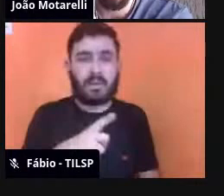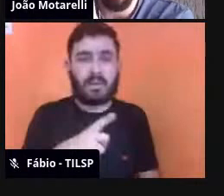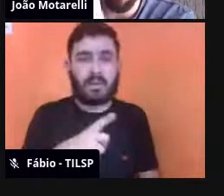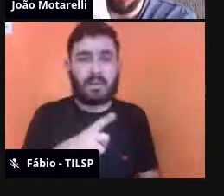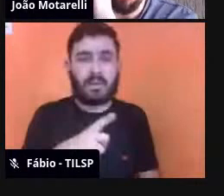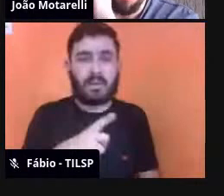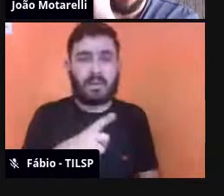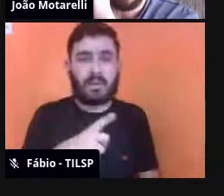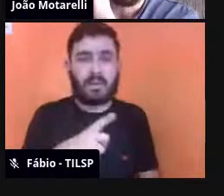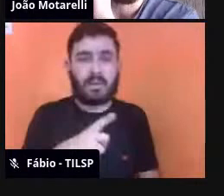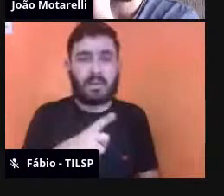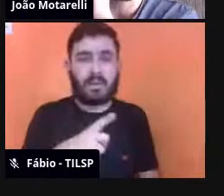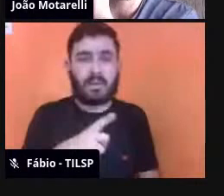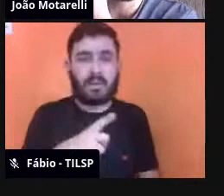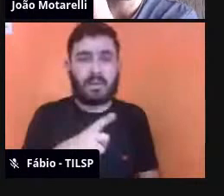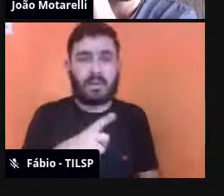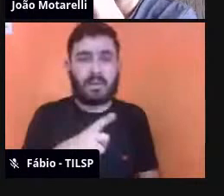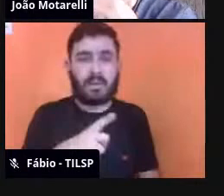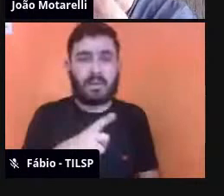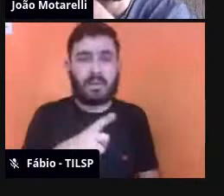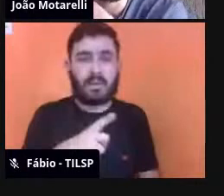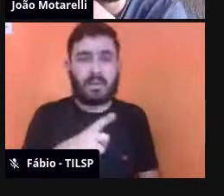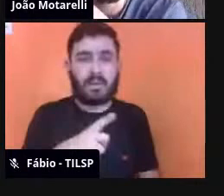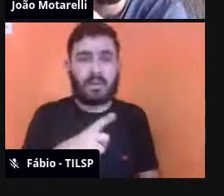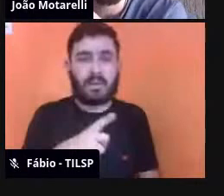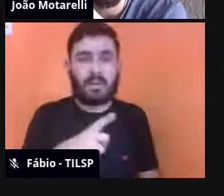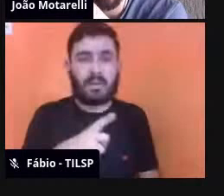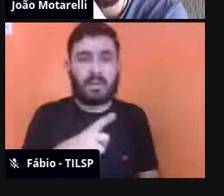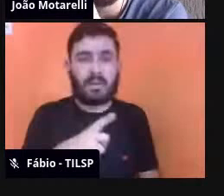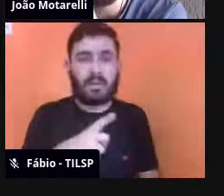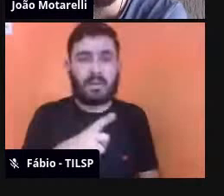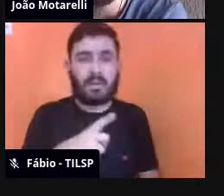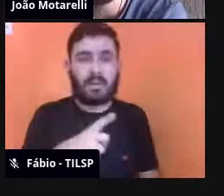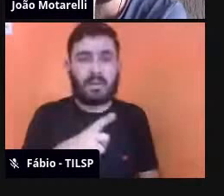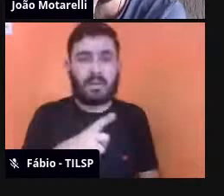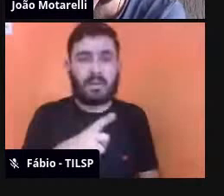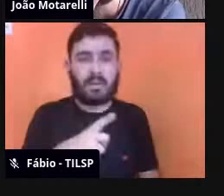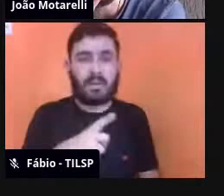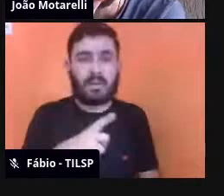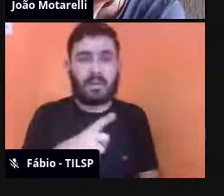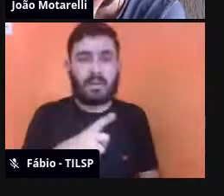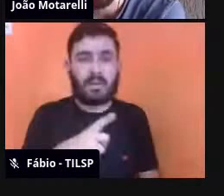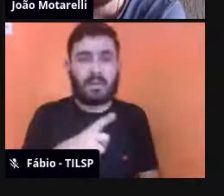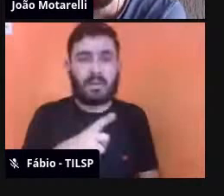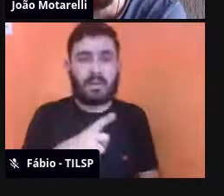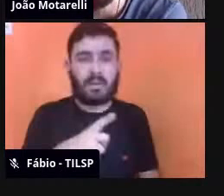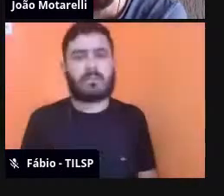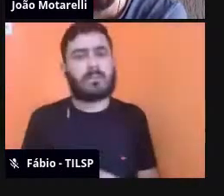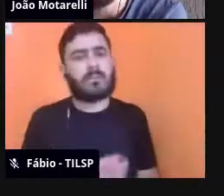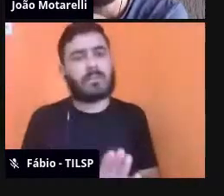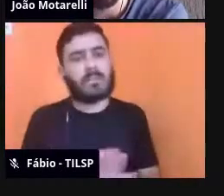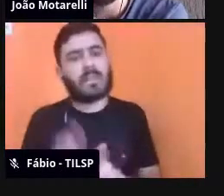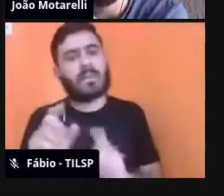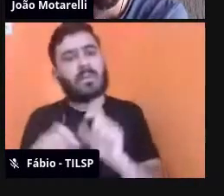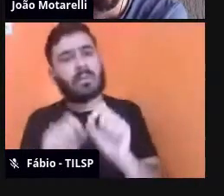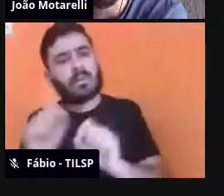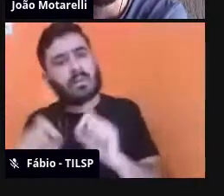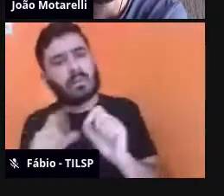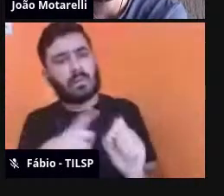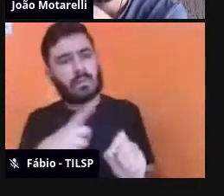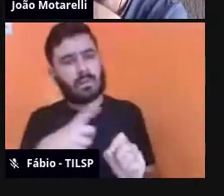com a imagem corporal. Se a gente for ver a prevalência disso em mulheres, a gente vê que 8 a 9 entre